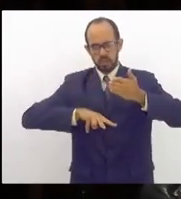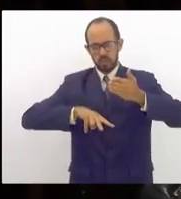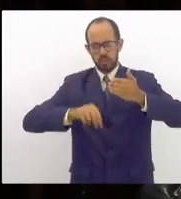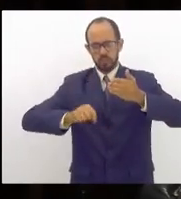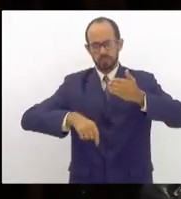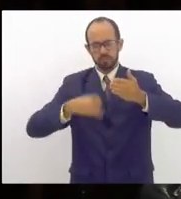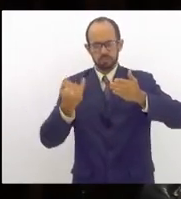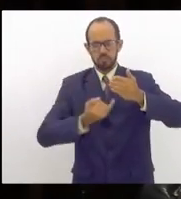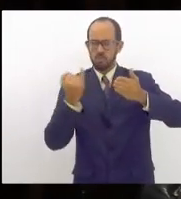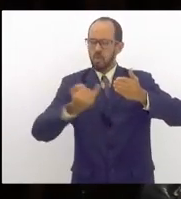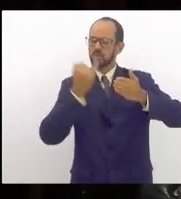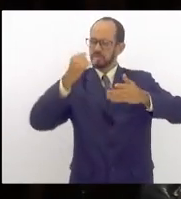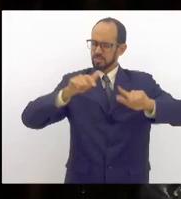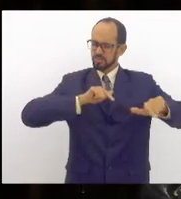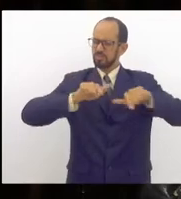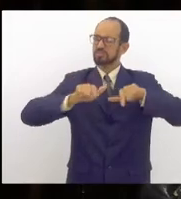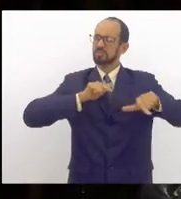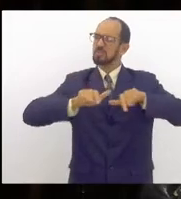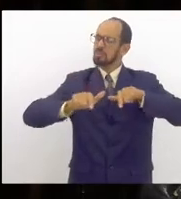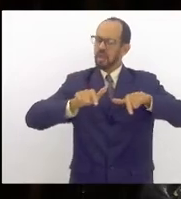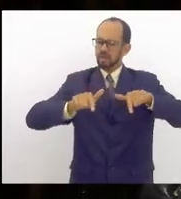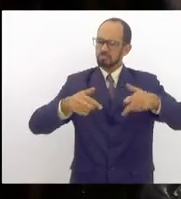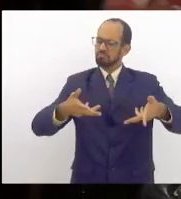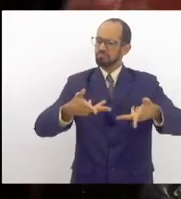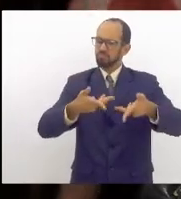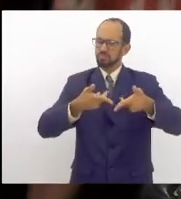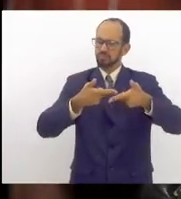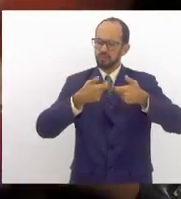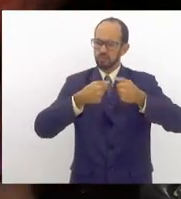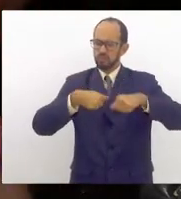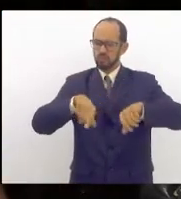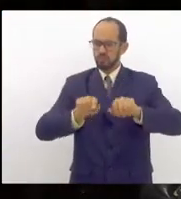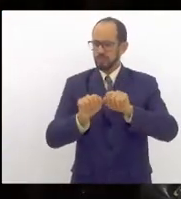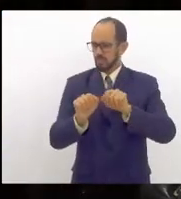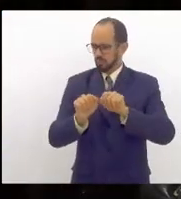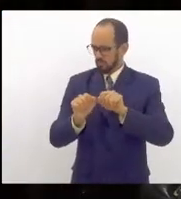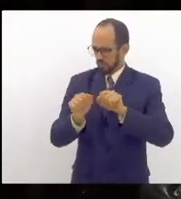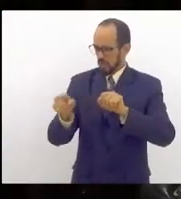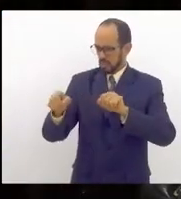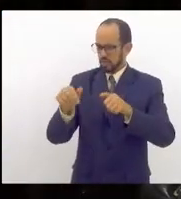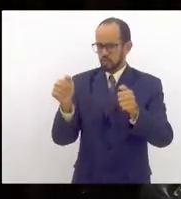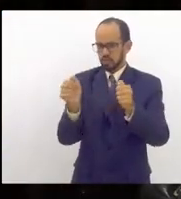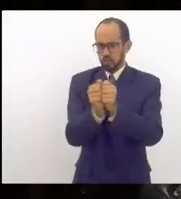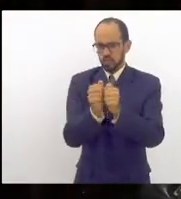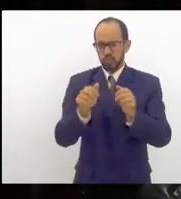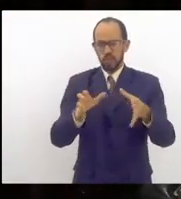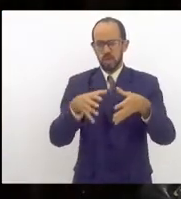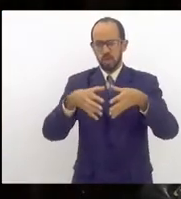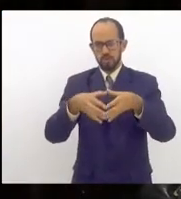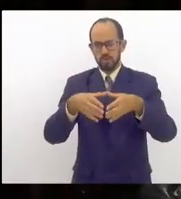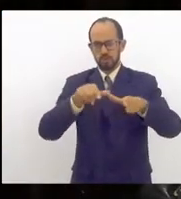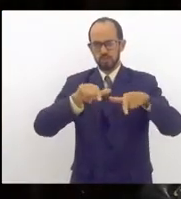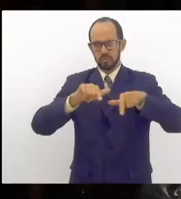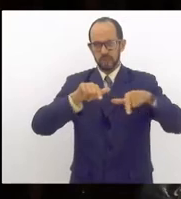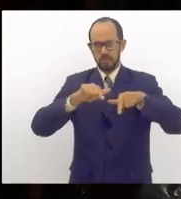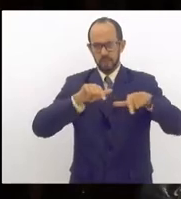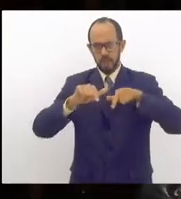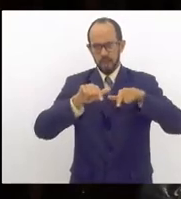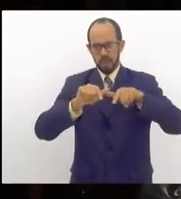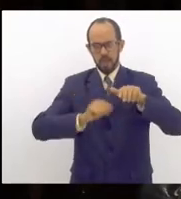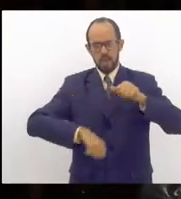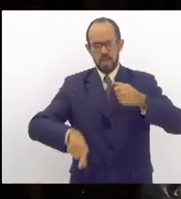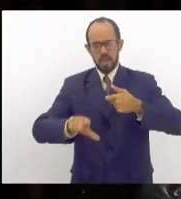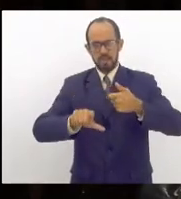Mônica desse trabalho imprescindível que você realizou a frente né da comissão de trabalho legislação social